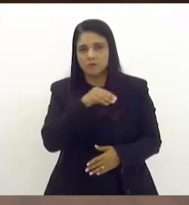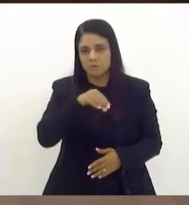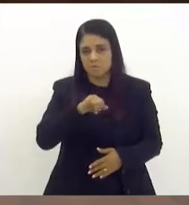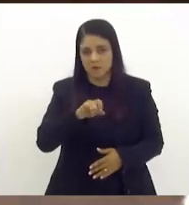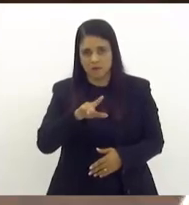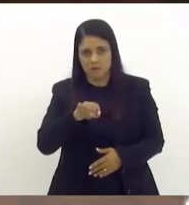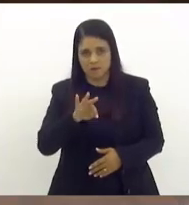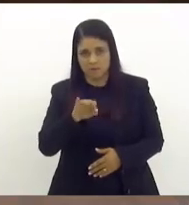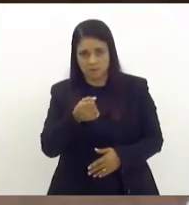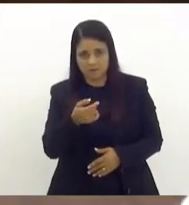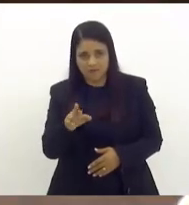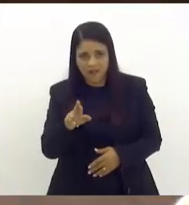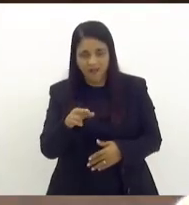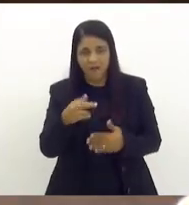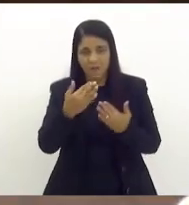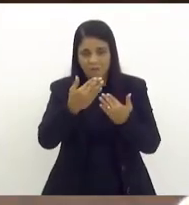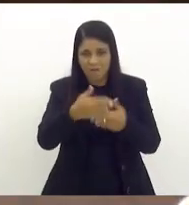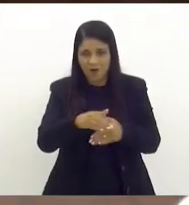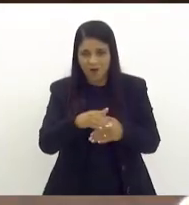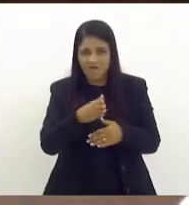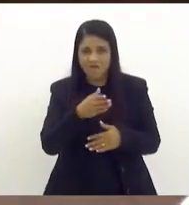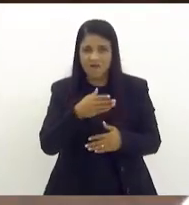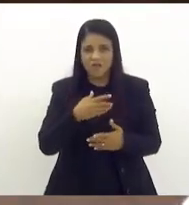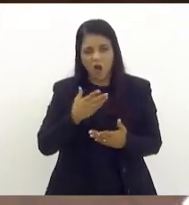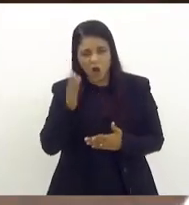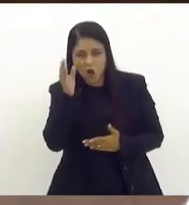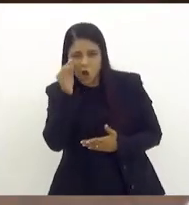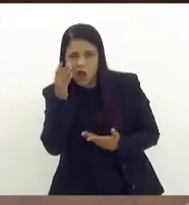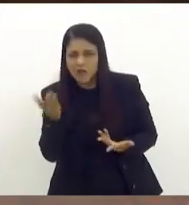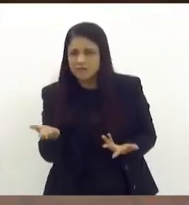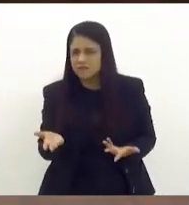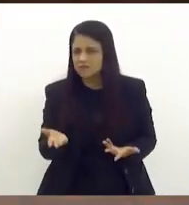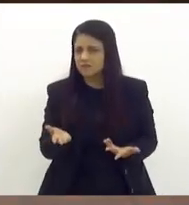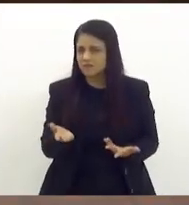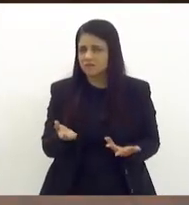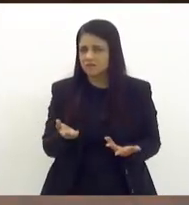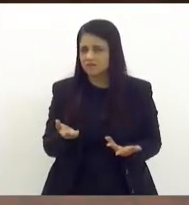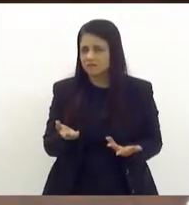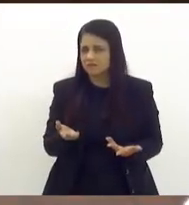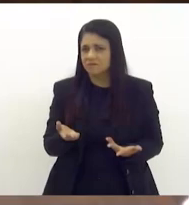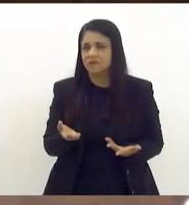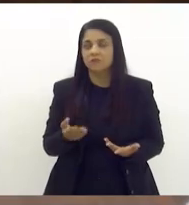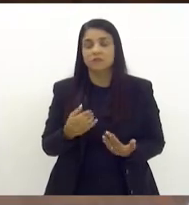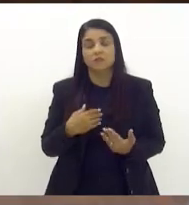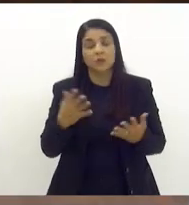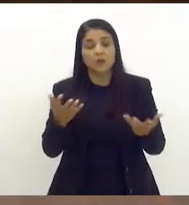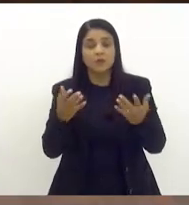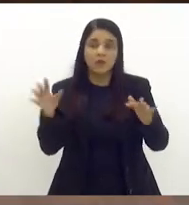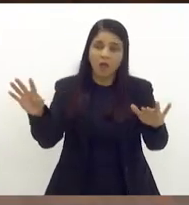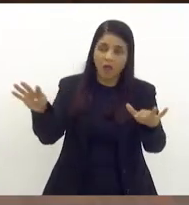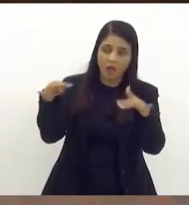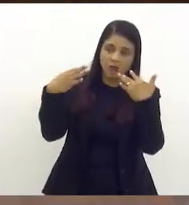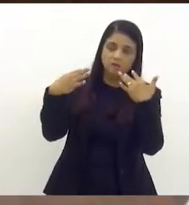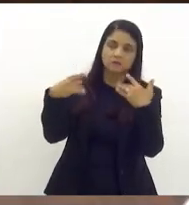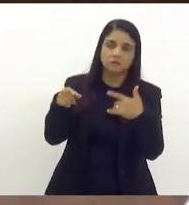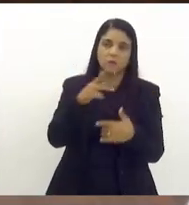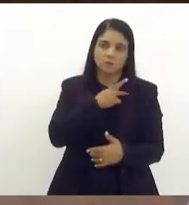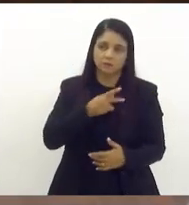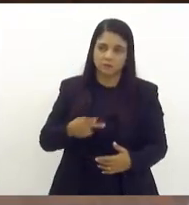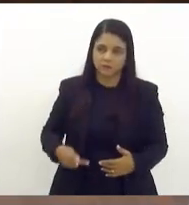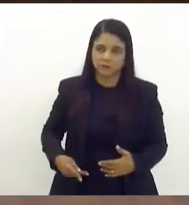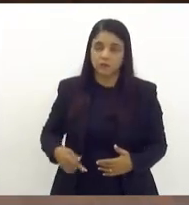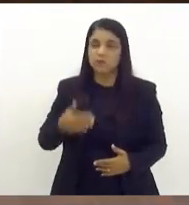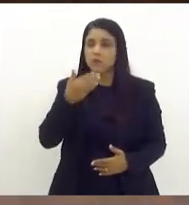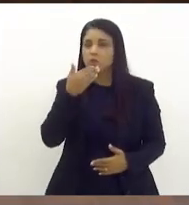o Parlamento está cheio eu queria pedir uma atenção máxima de vossa excelência e pedir